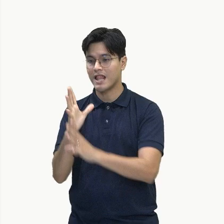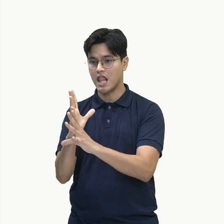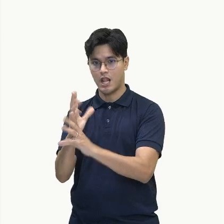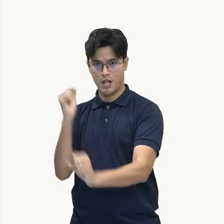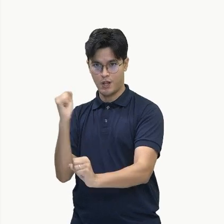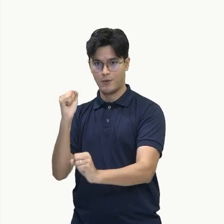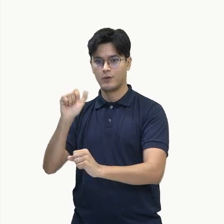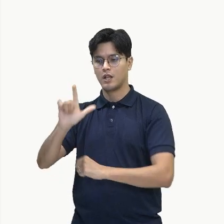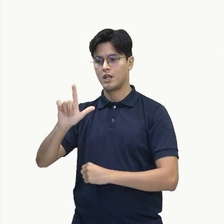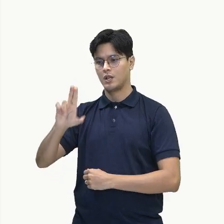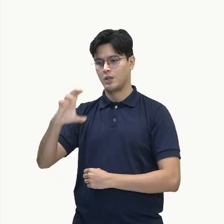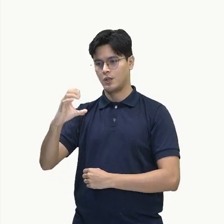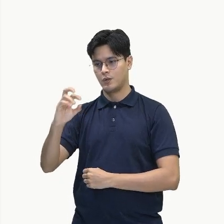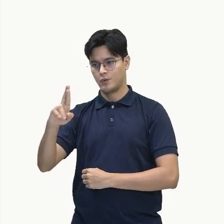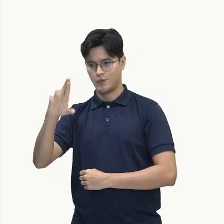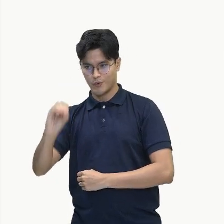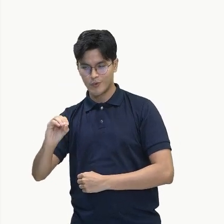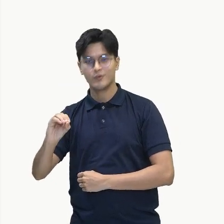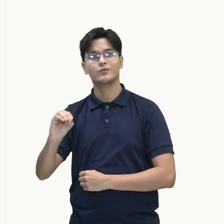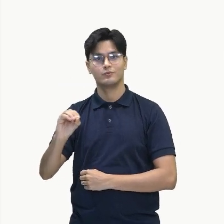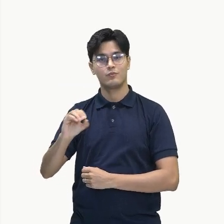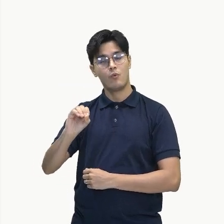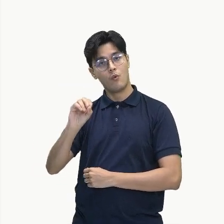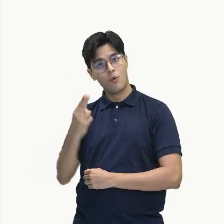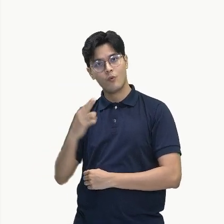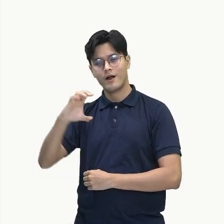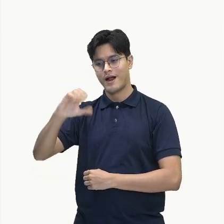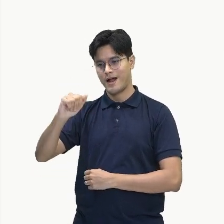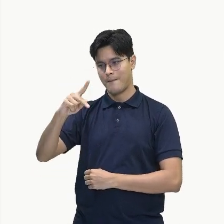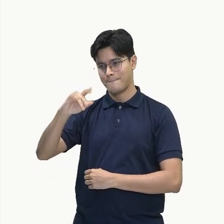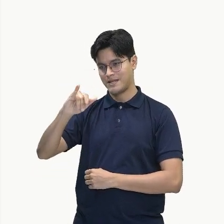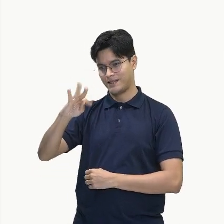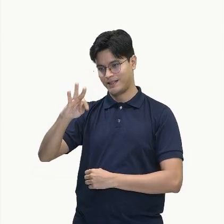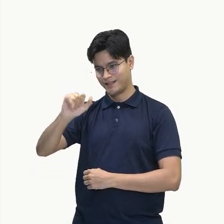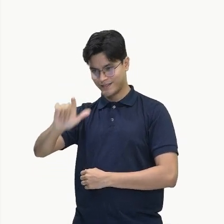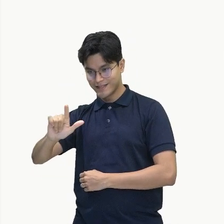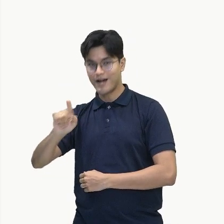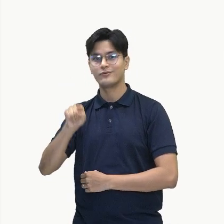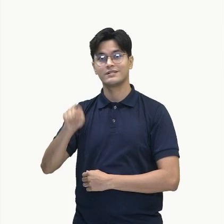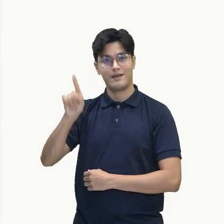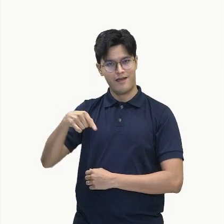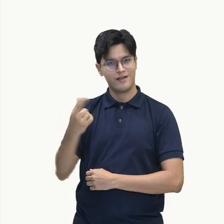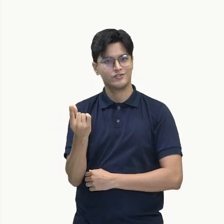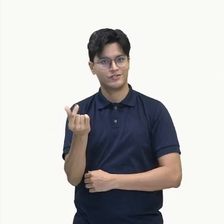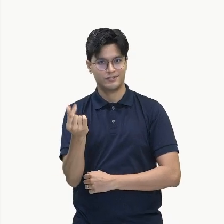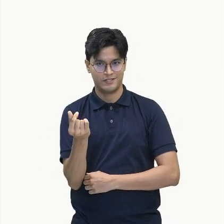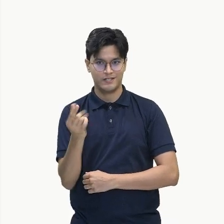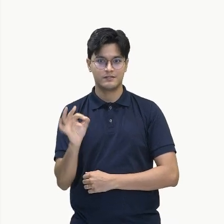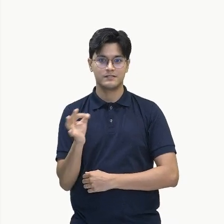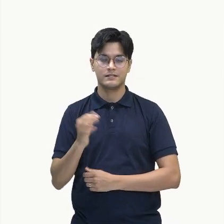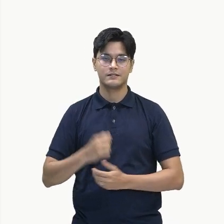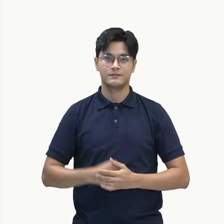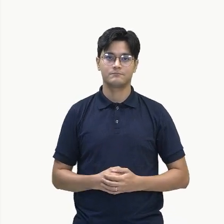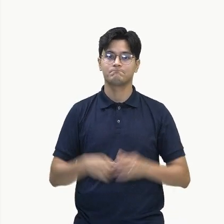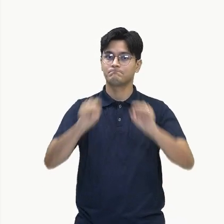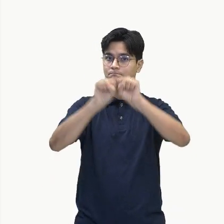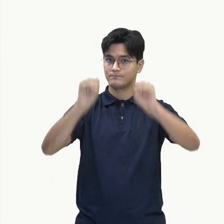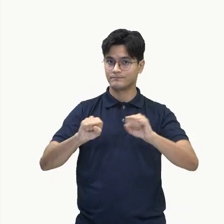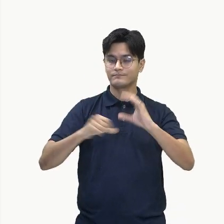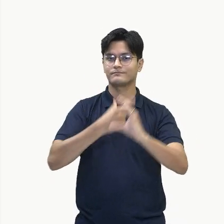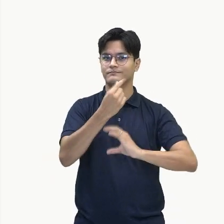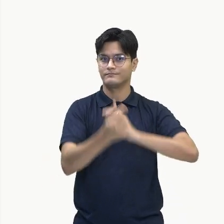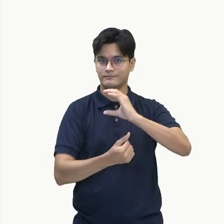acumular capital, acumular dinheiro. No modo de produção capitalista ou no sistema capitalista, a gente